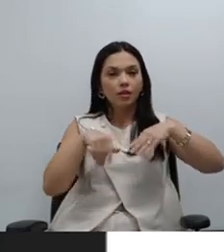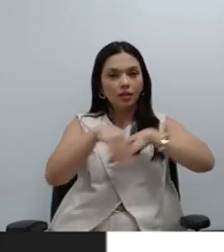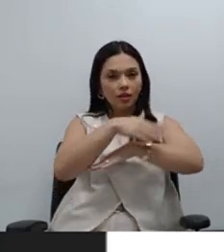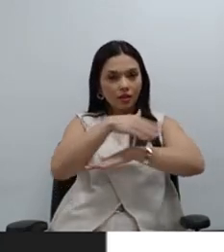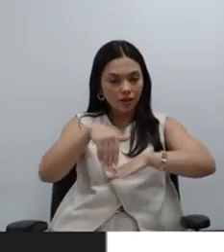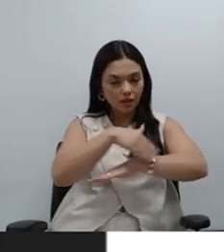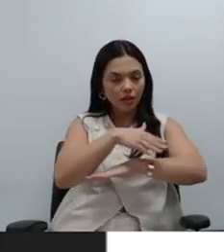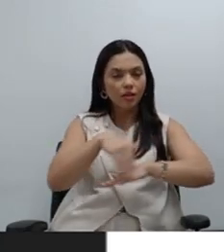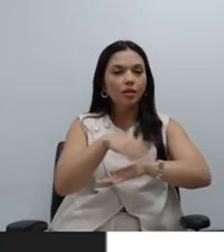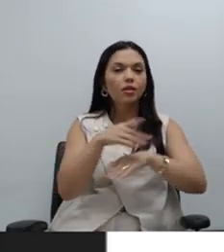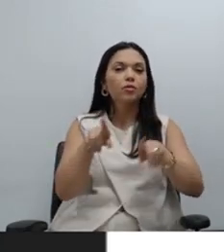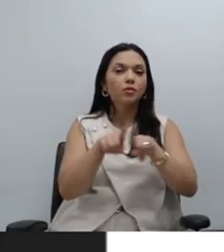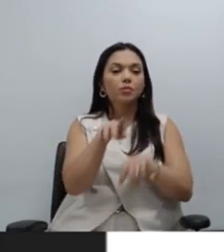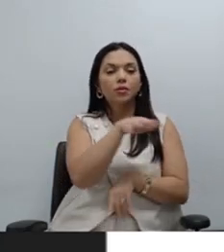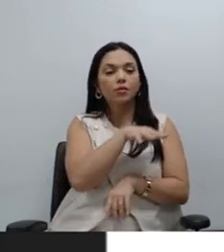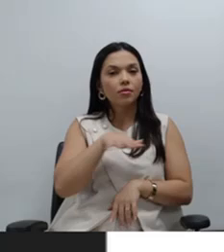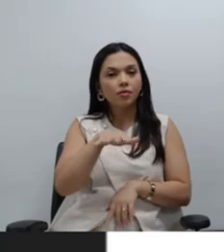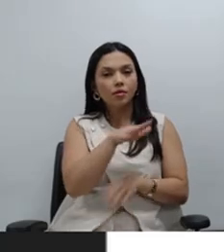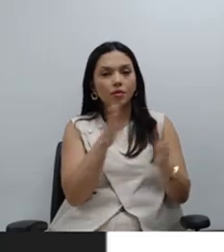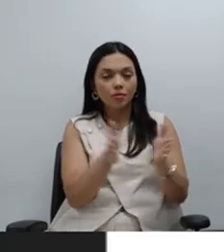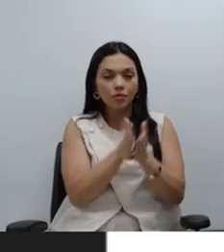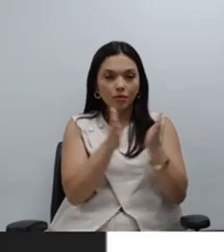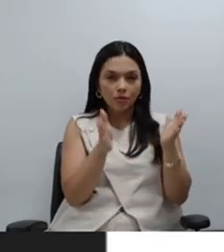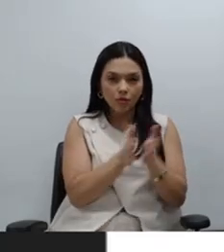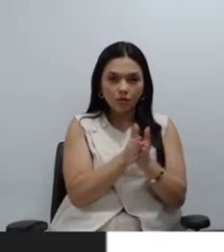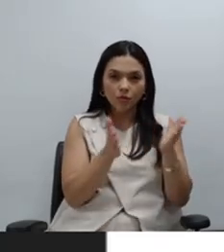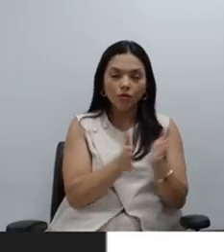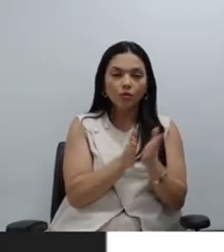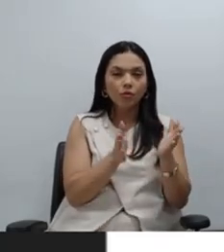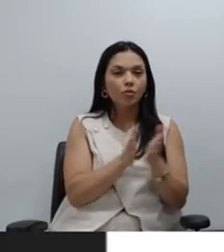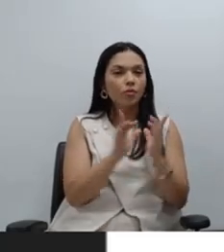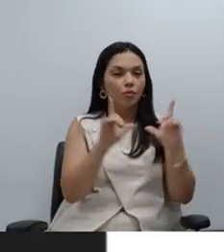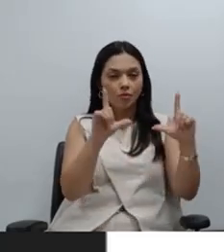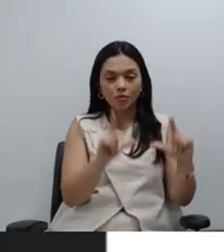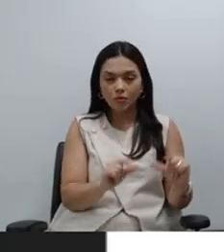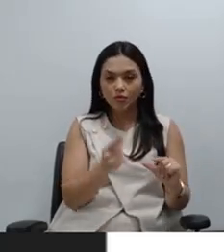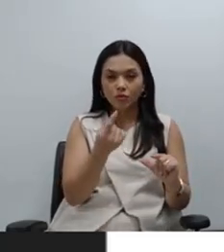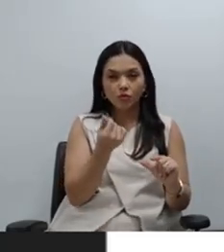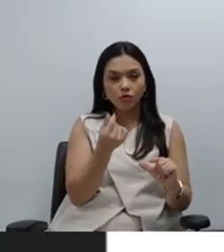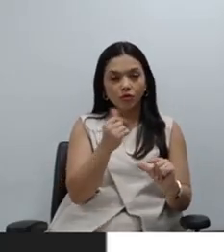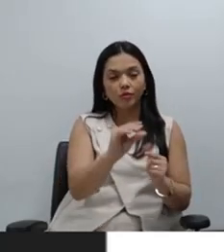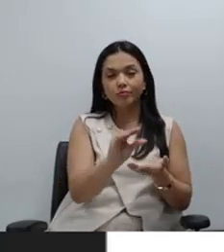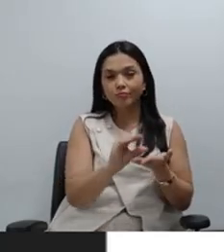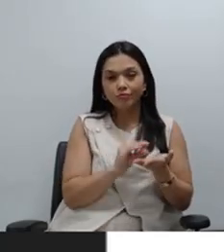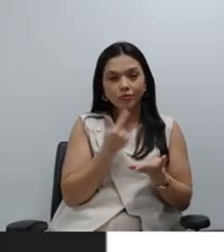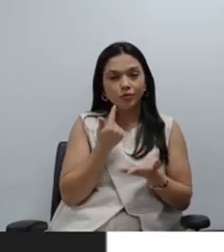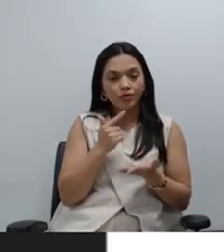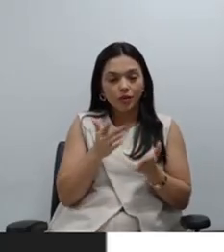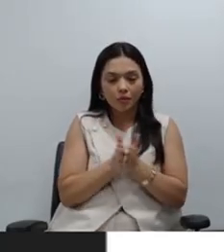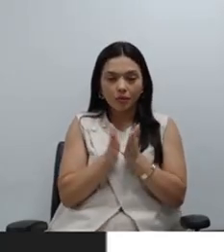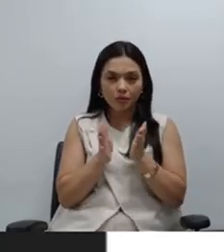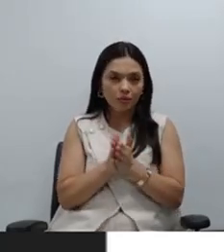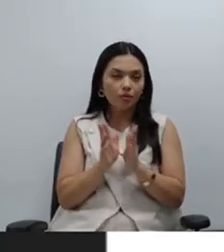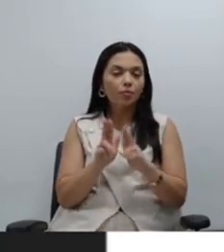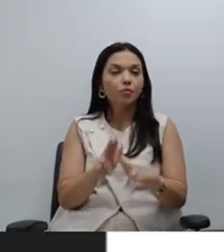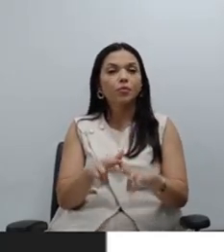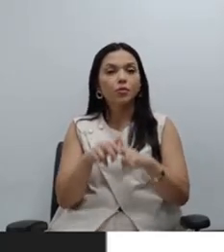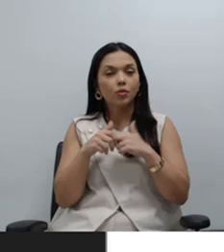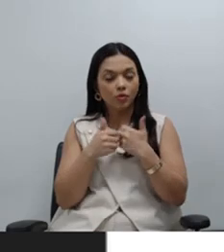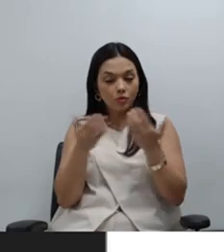mulheres jovens que vivem em situações precárias e com o mínimo de recursos financeiros. Dentre as causas estão